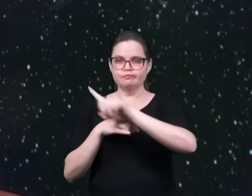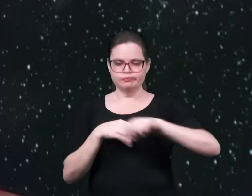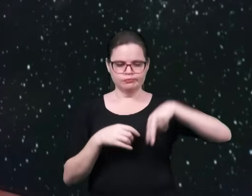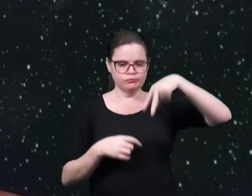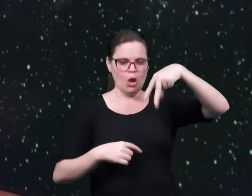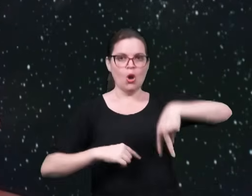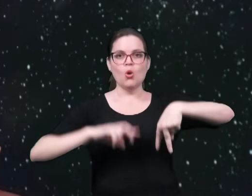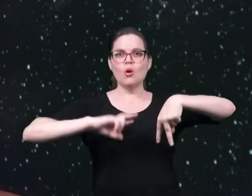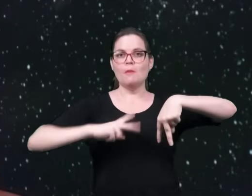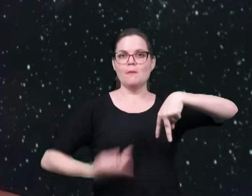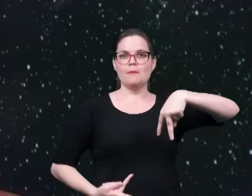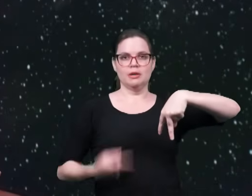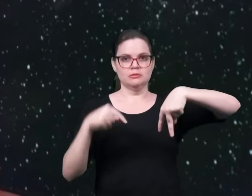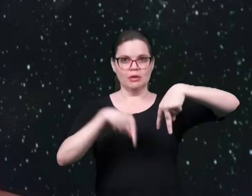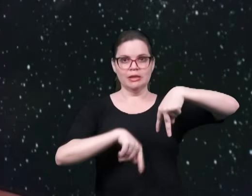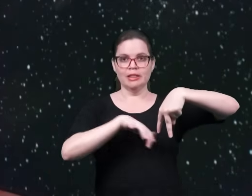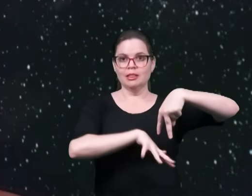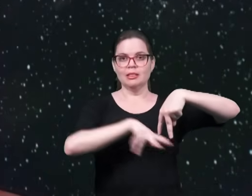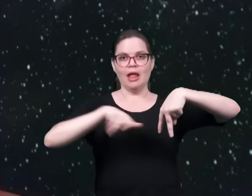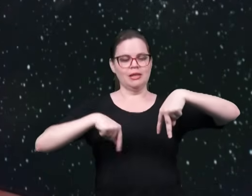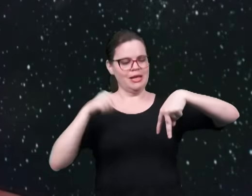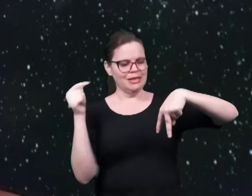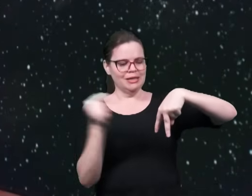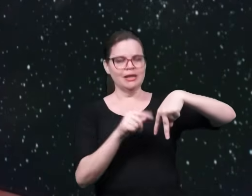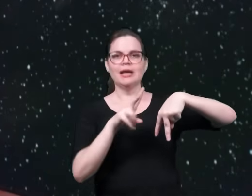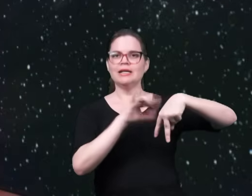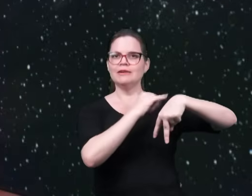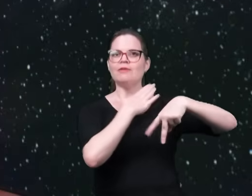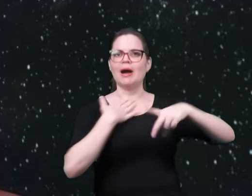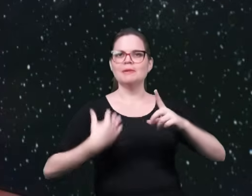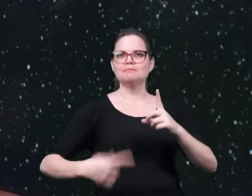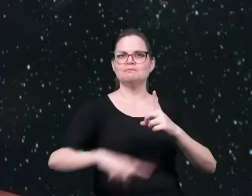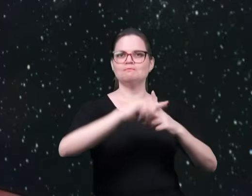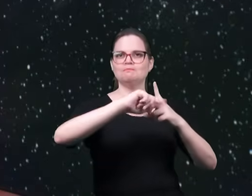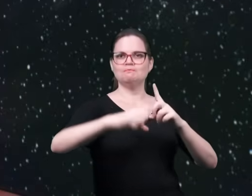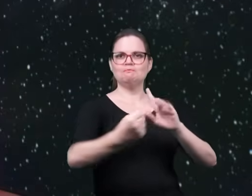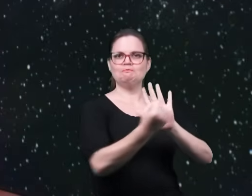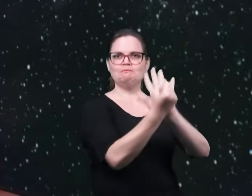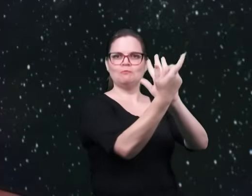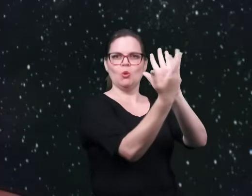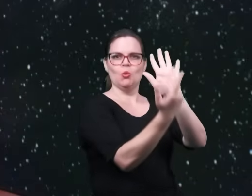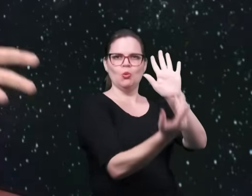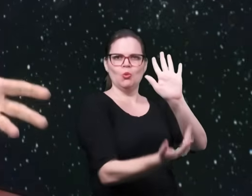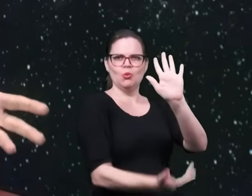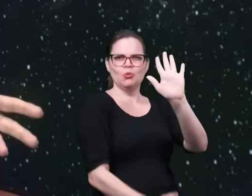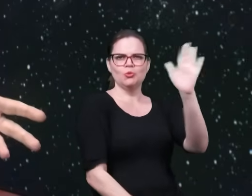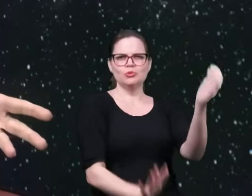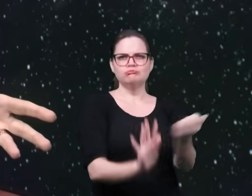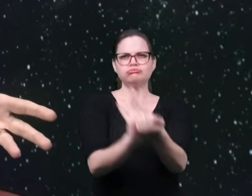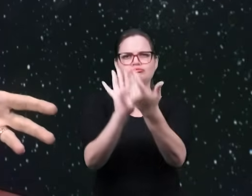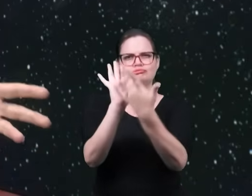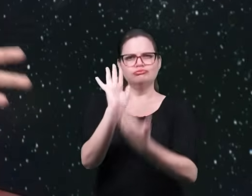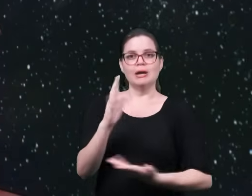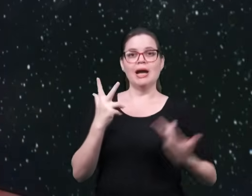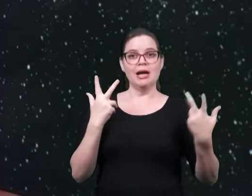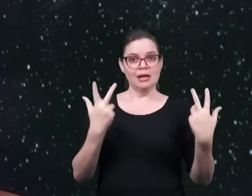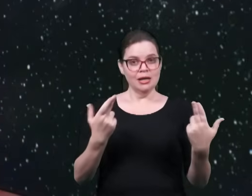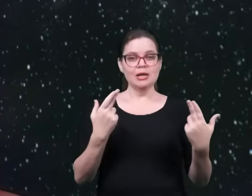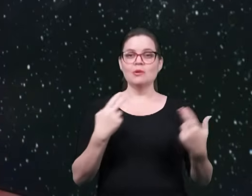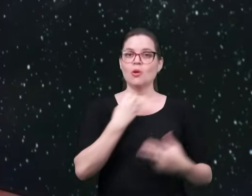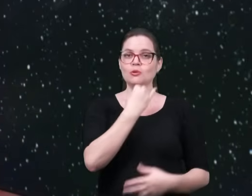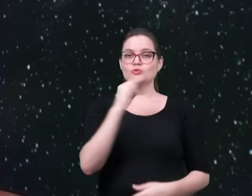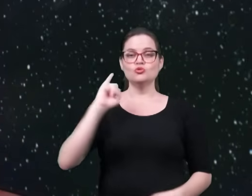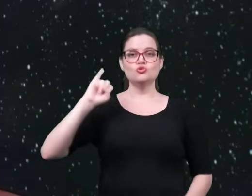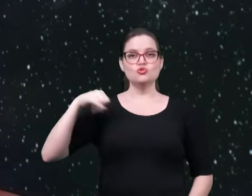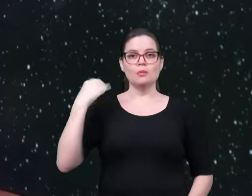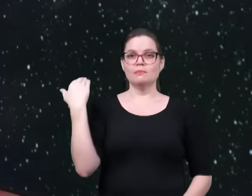fosse marcada pelo sacrifício, pelo derramamento do seu sangue, como João Batista apontou para ele. Este